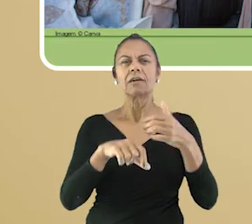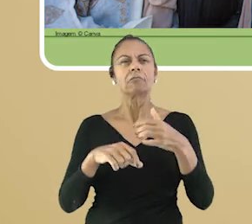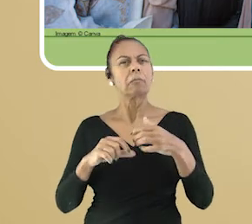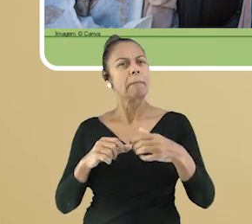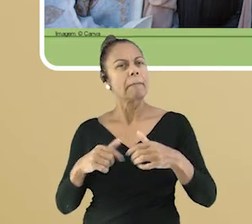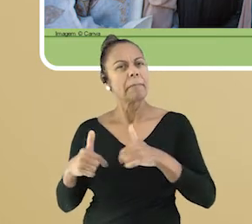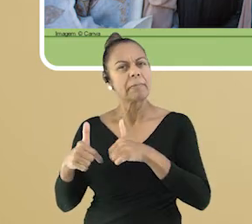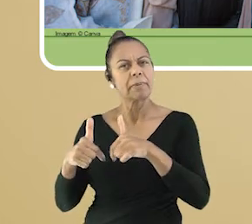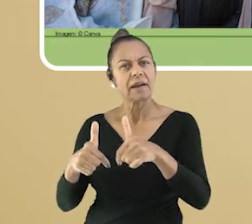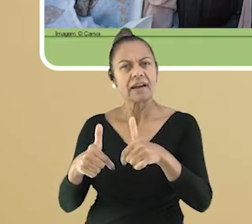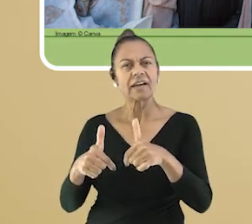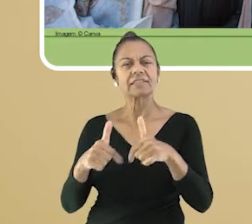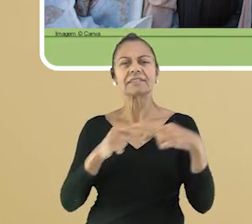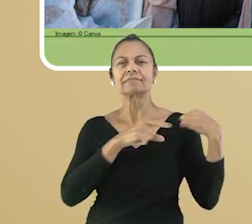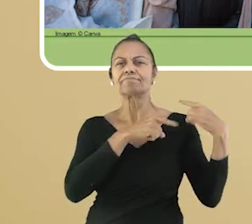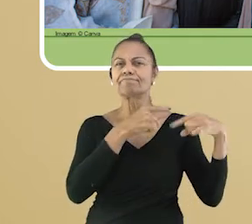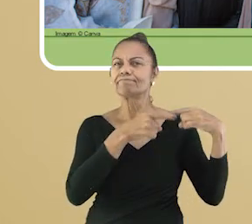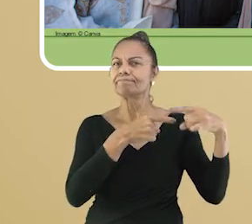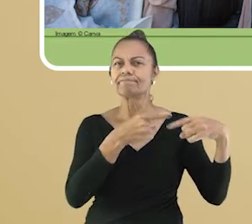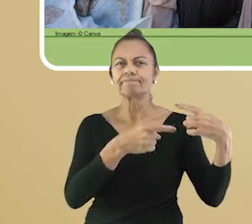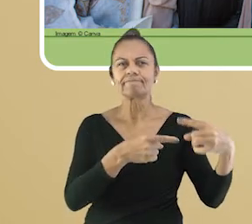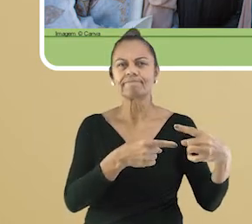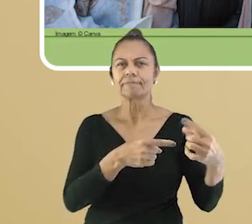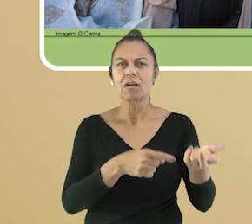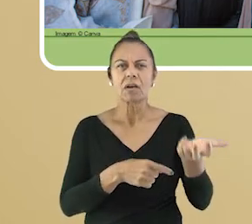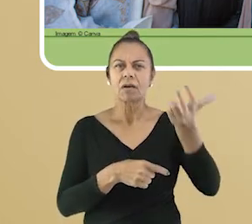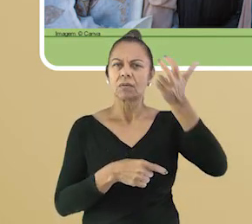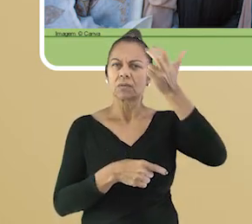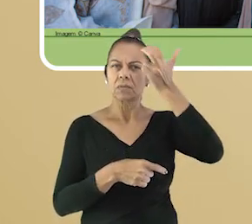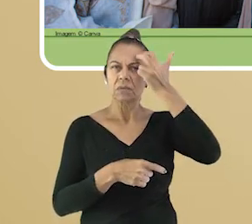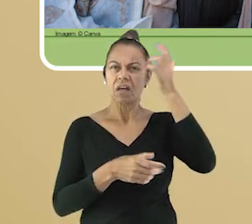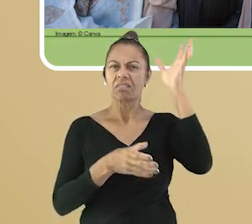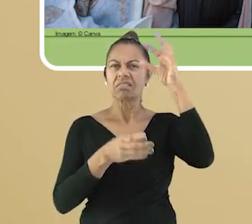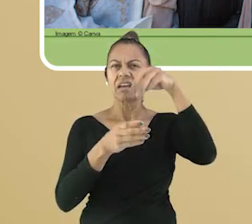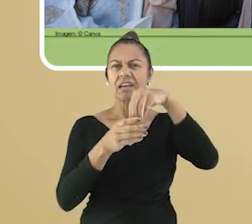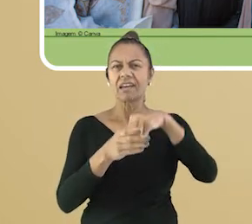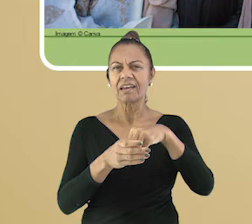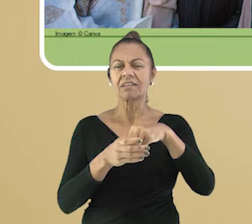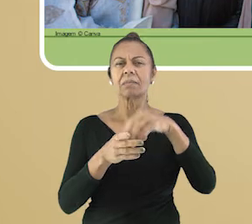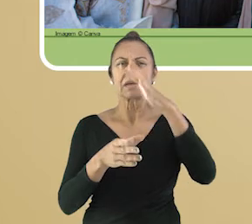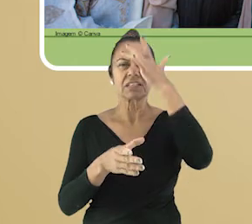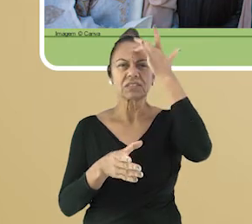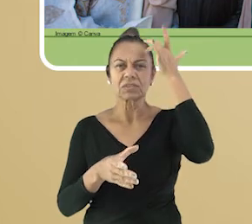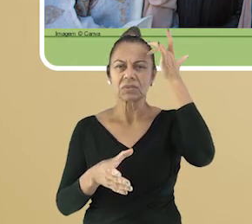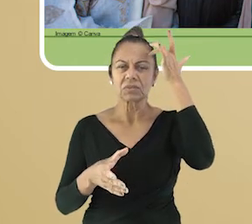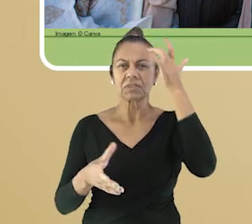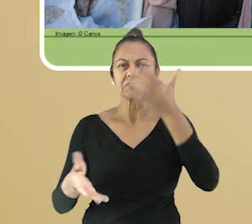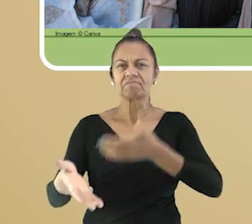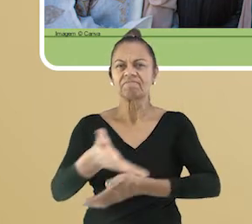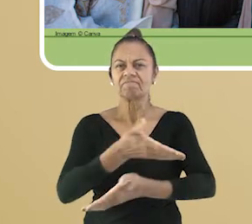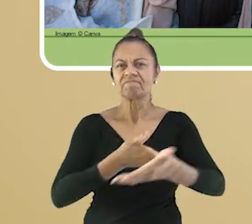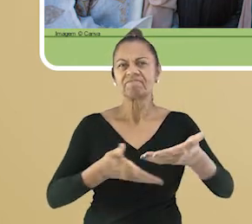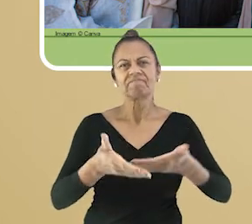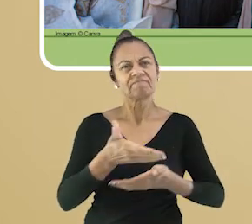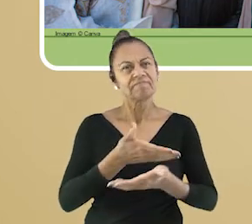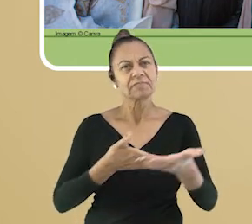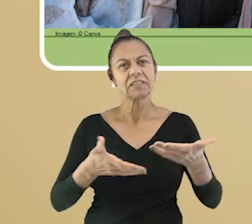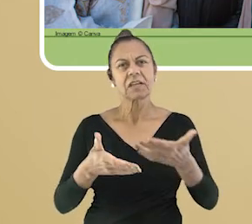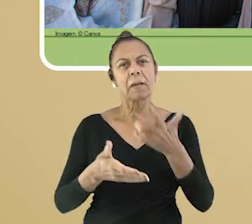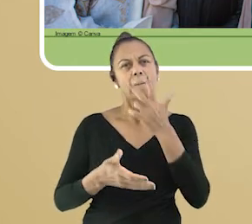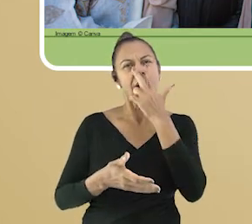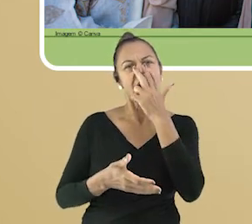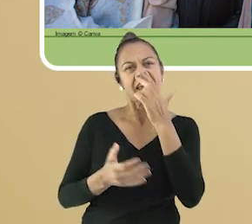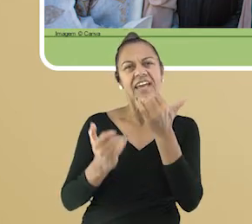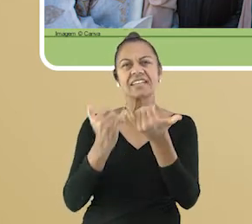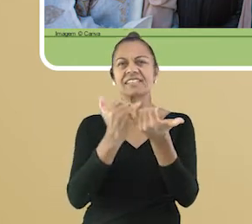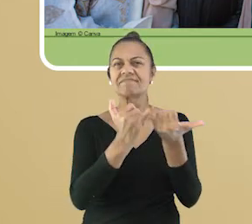outras coisas. A cultura é uma união, uma mistura de coisas que um grupo de pessoas fazem da mesma maneira